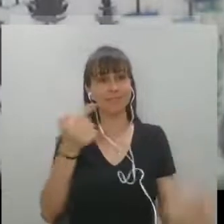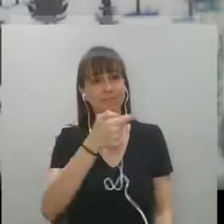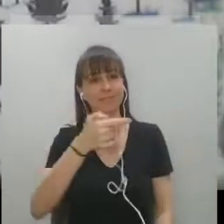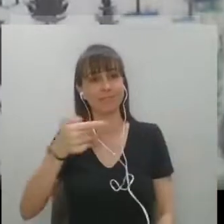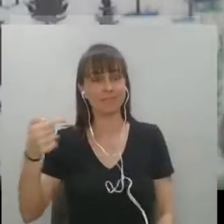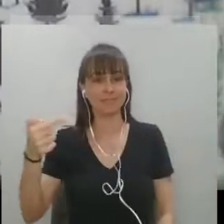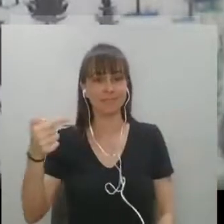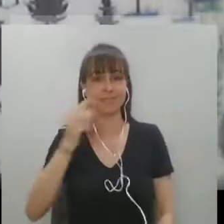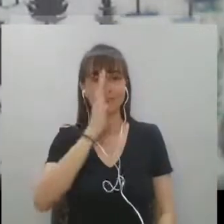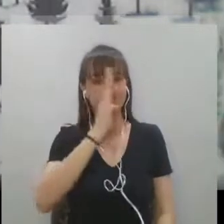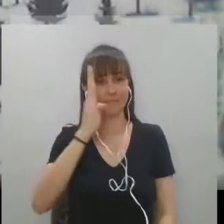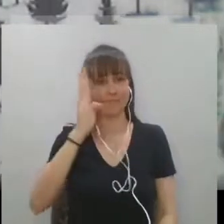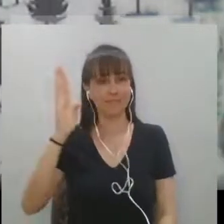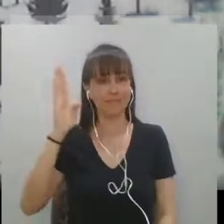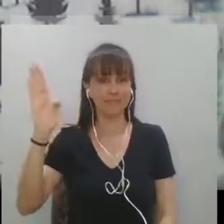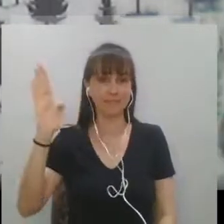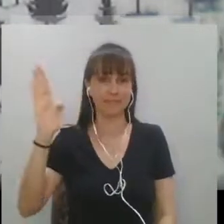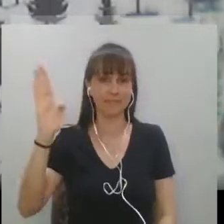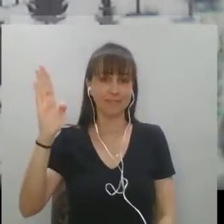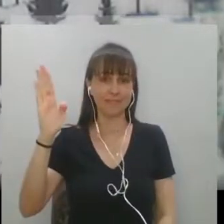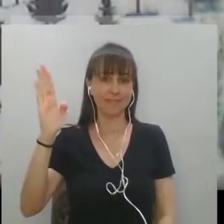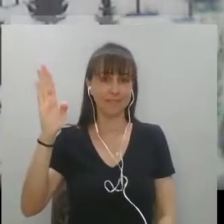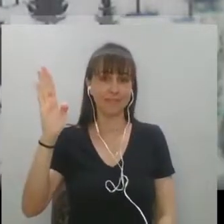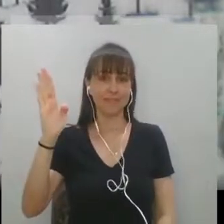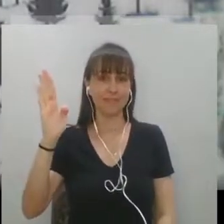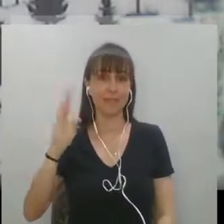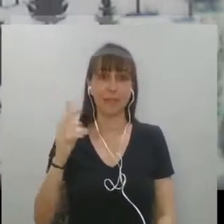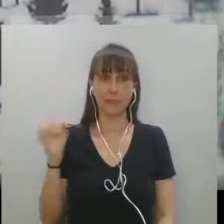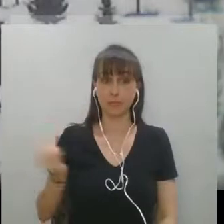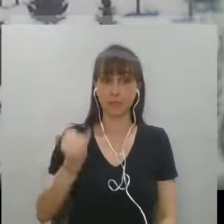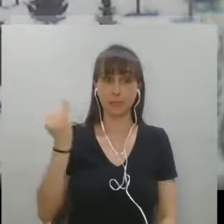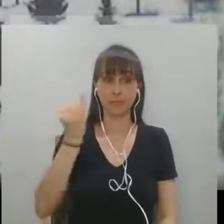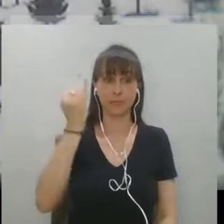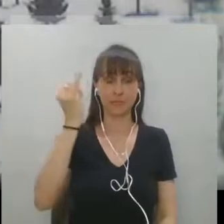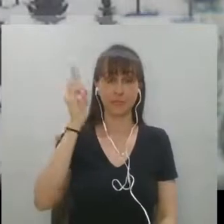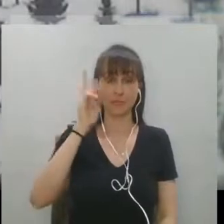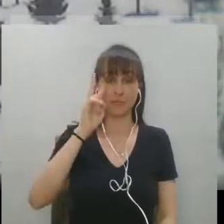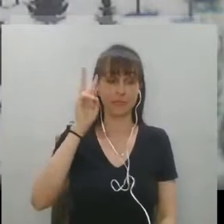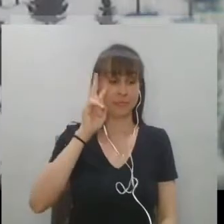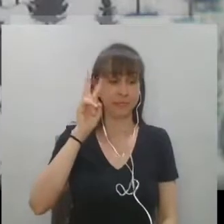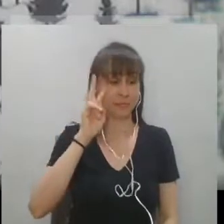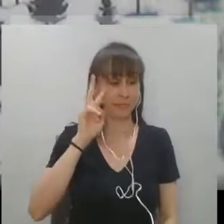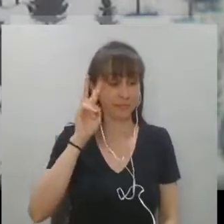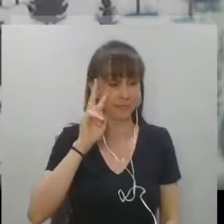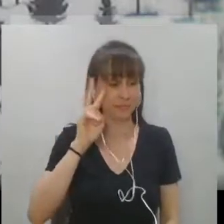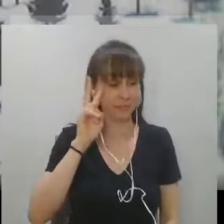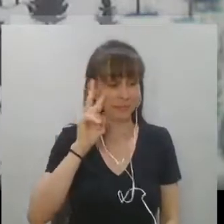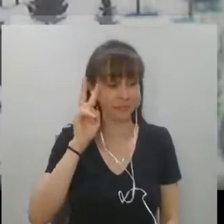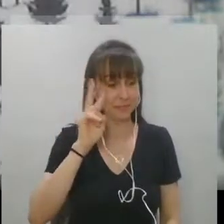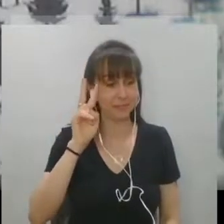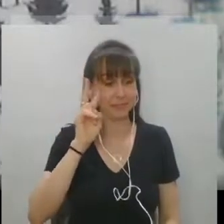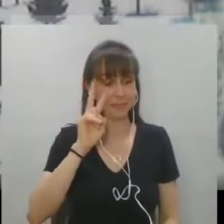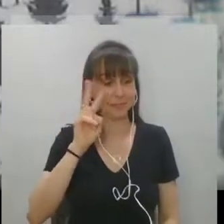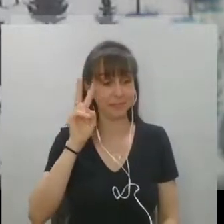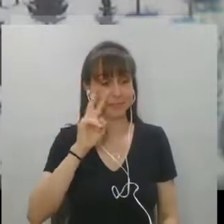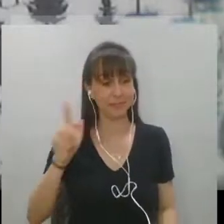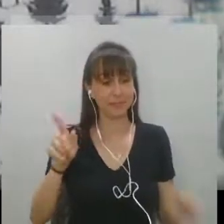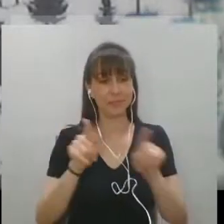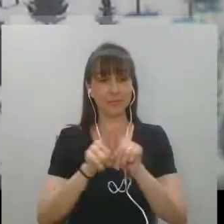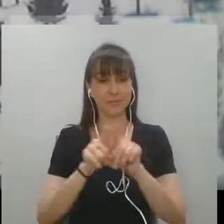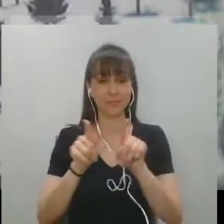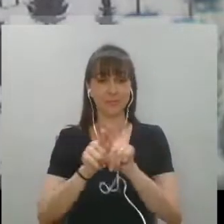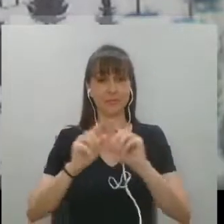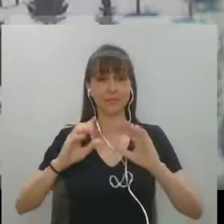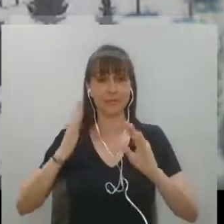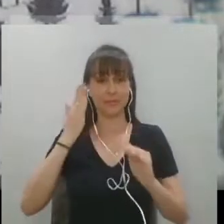Então, brevemente, quero falar que é importante, né, nós lembrarmos que a compreensão da concepção educacional